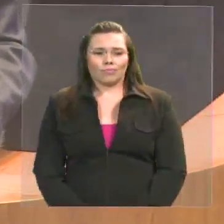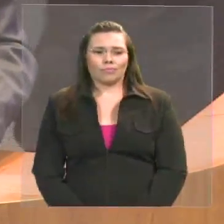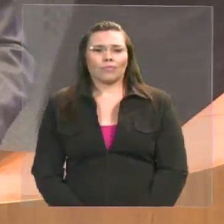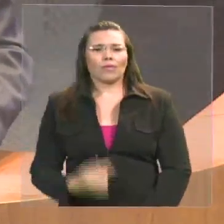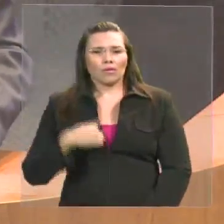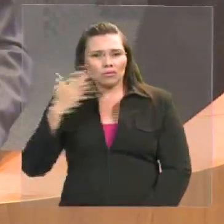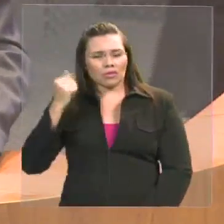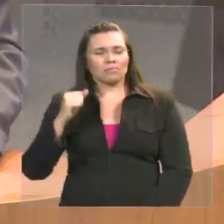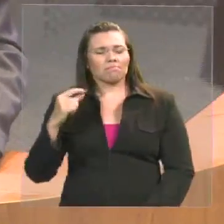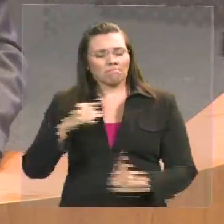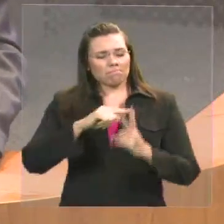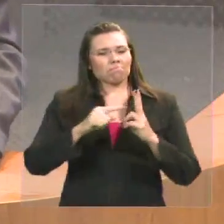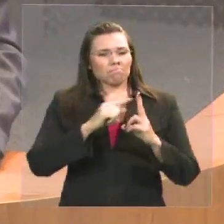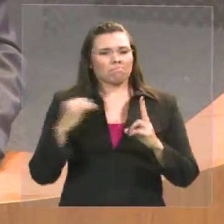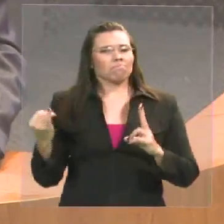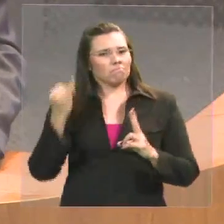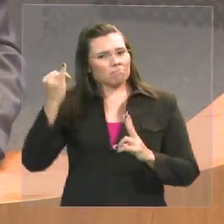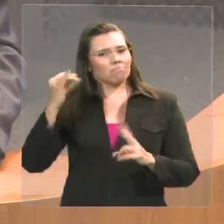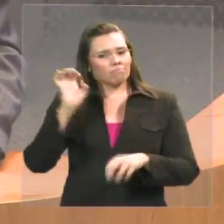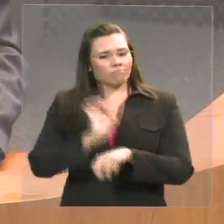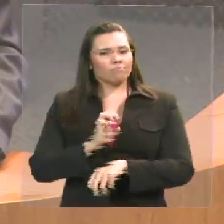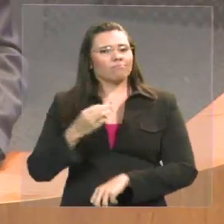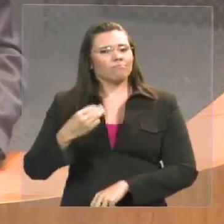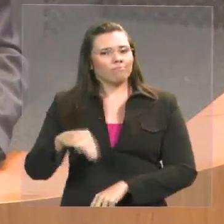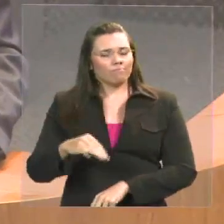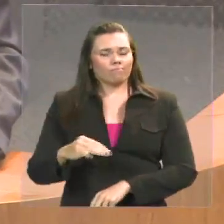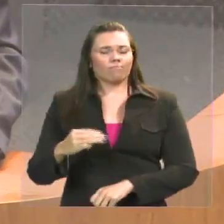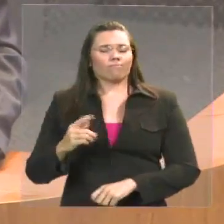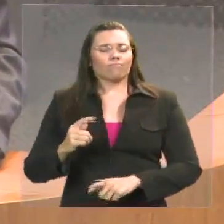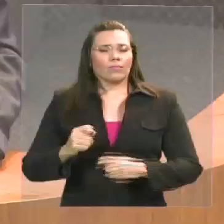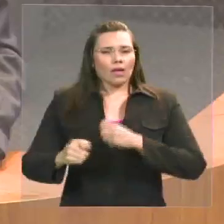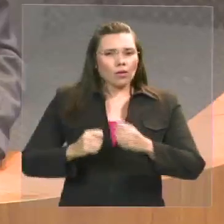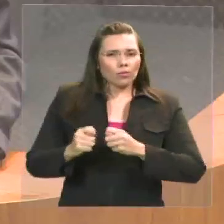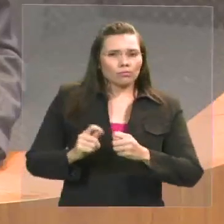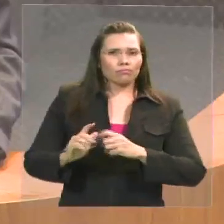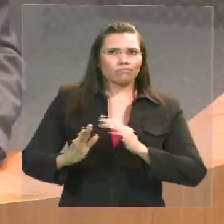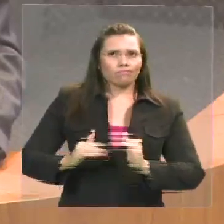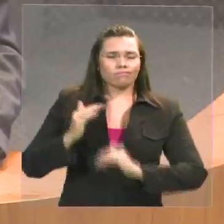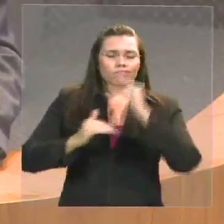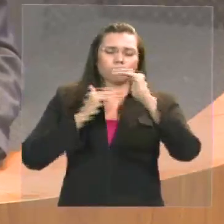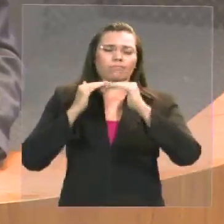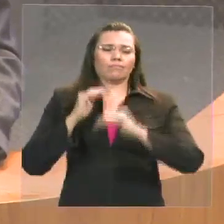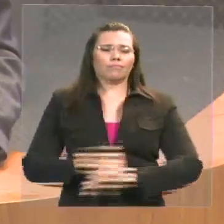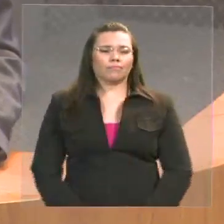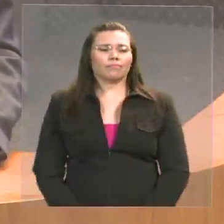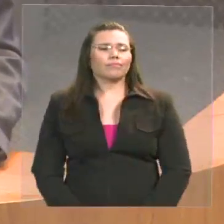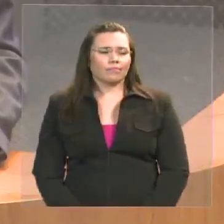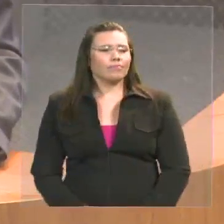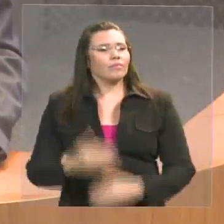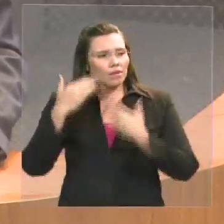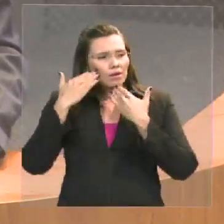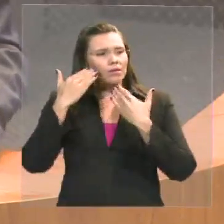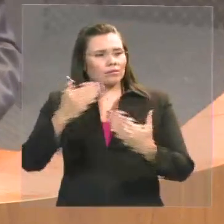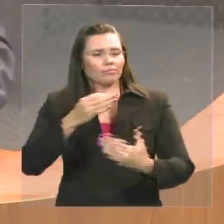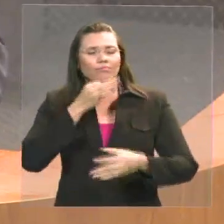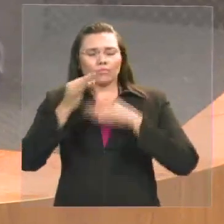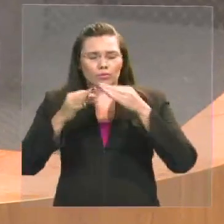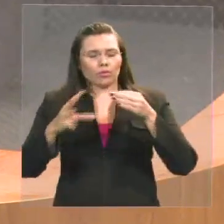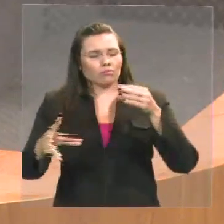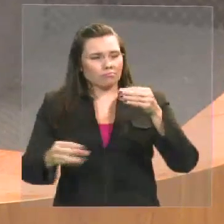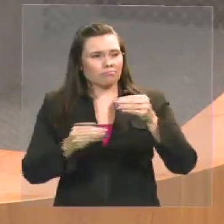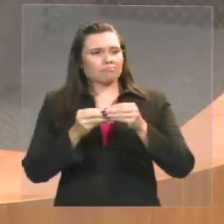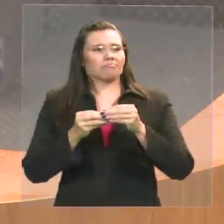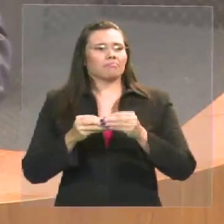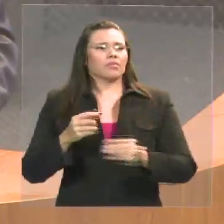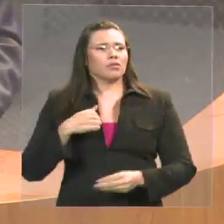Só confirma que esta casa vai aquecer essa importante iniciativa e nós vamos fortalecer ainda mais a economia